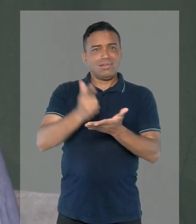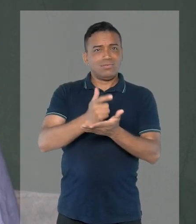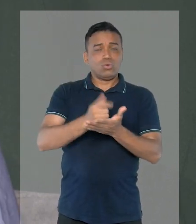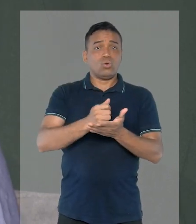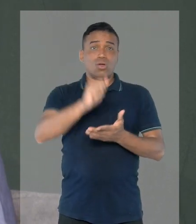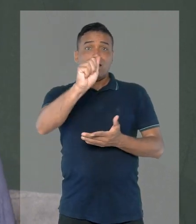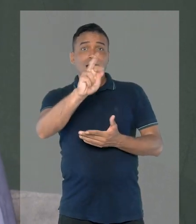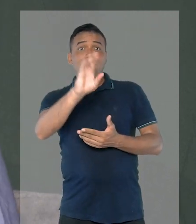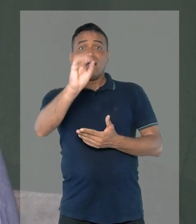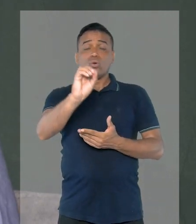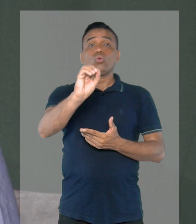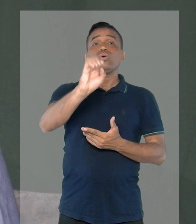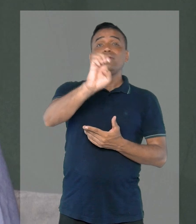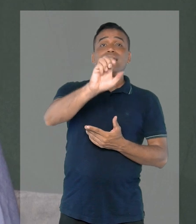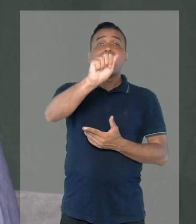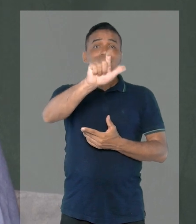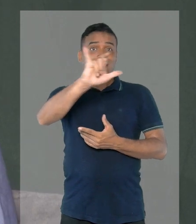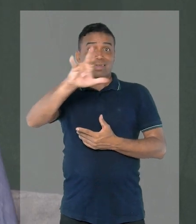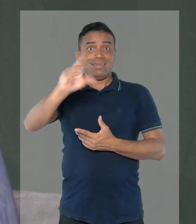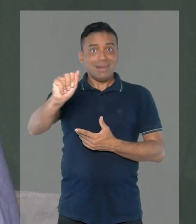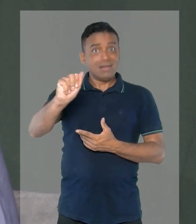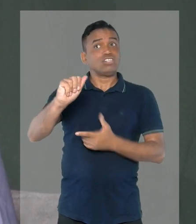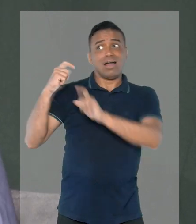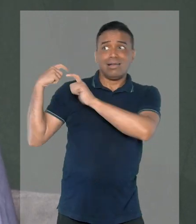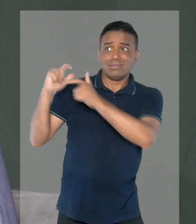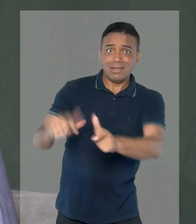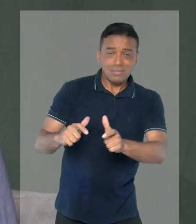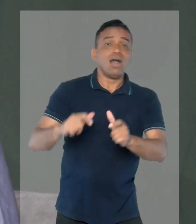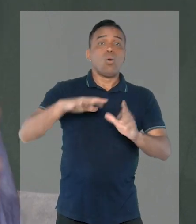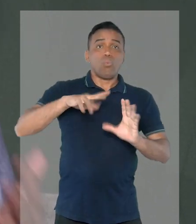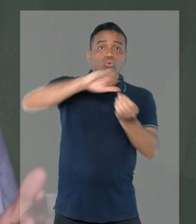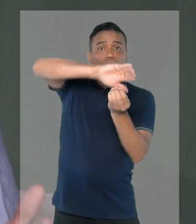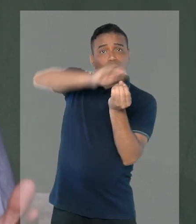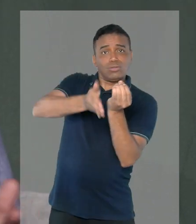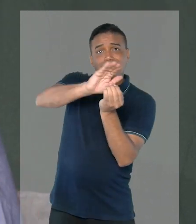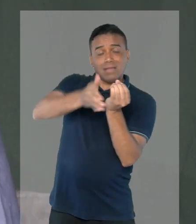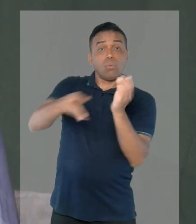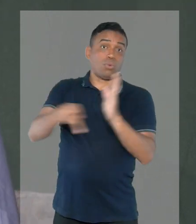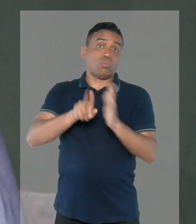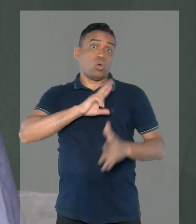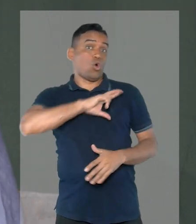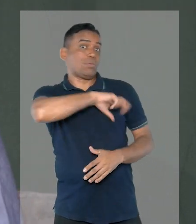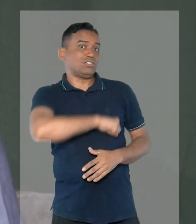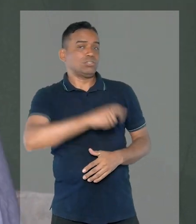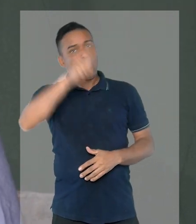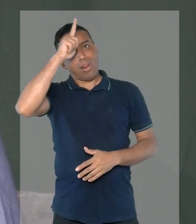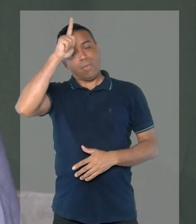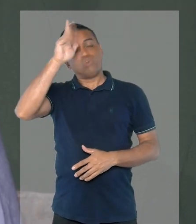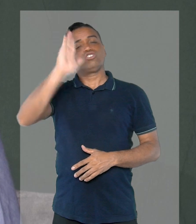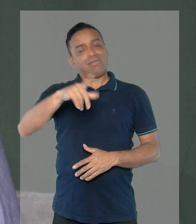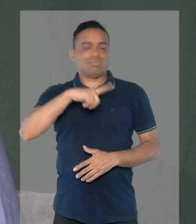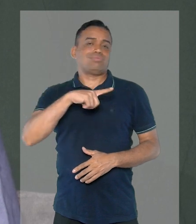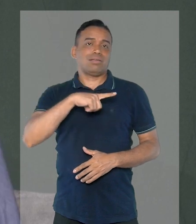Arque a Lira, o Otávio Paz vai falar que isso também já existe na tradição ocidental, mas aí desde o romantismo alemão. O Schlegel já